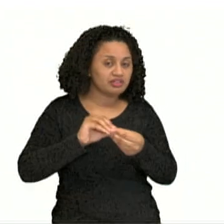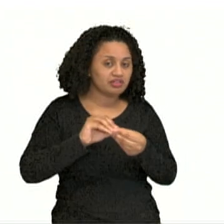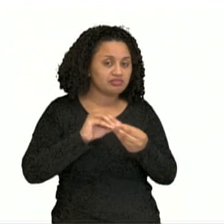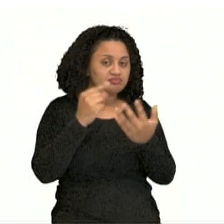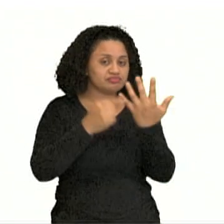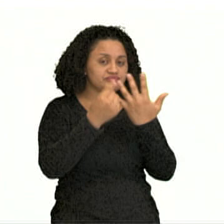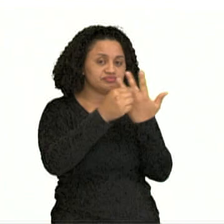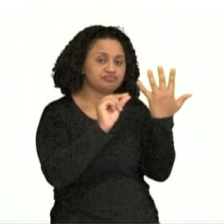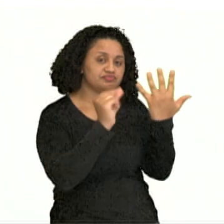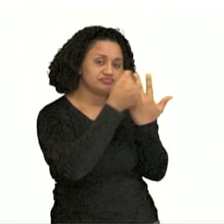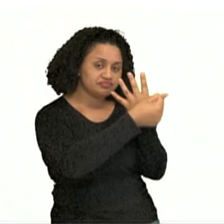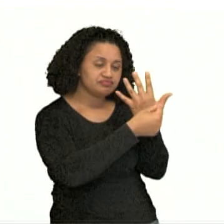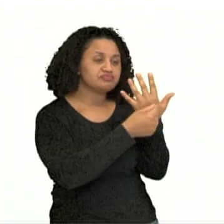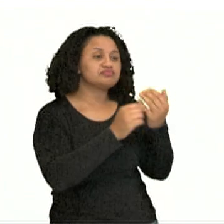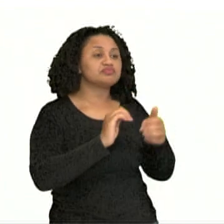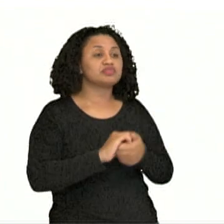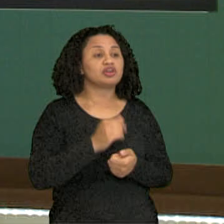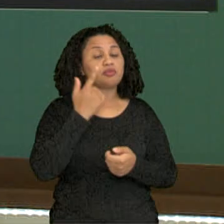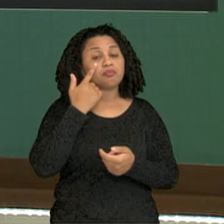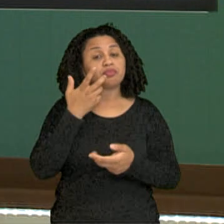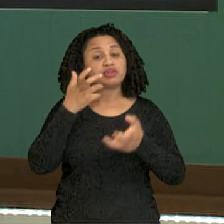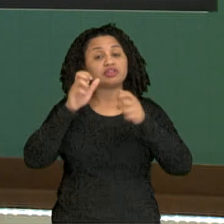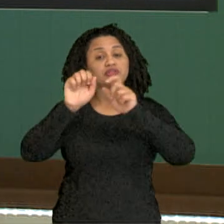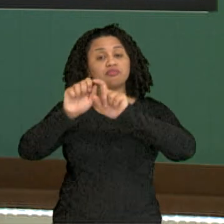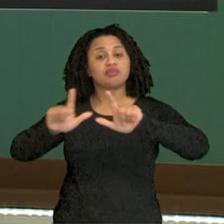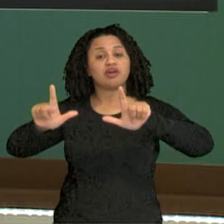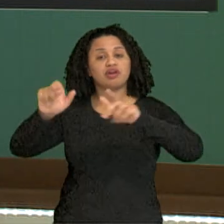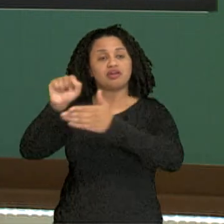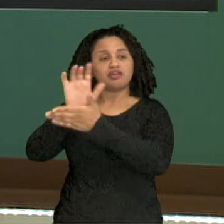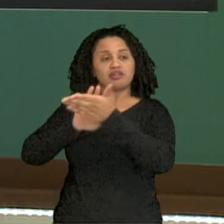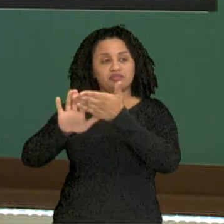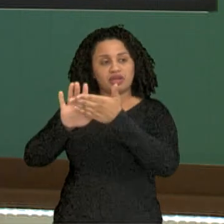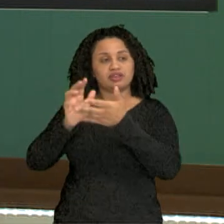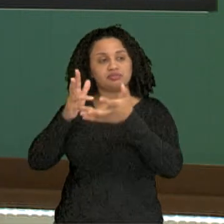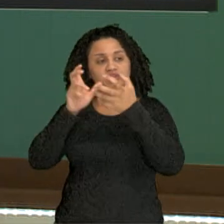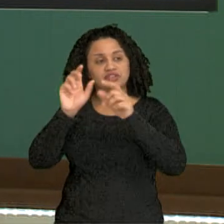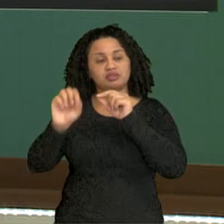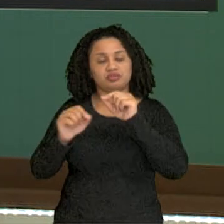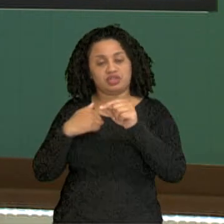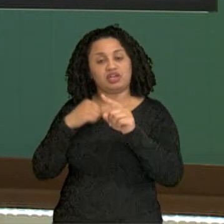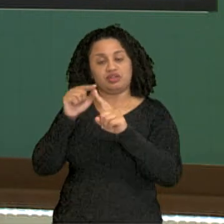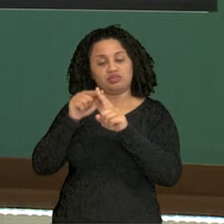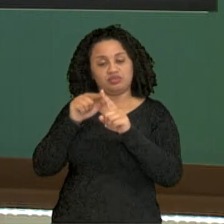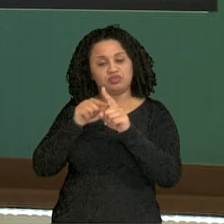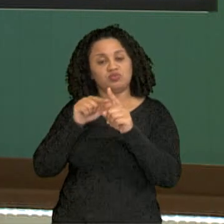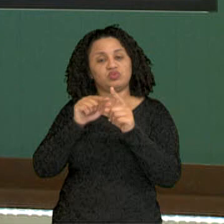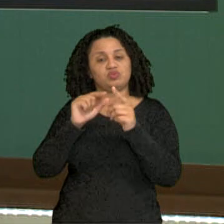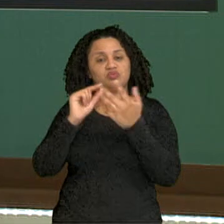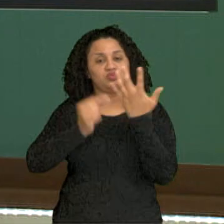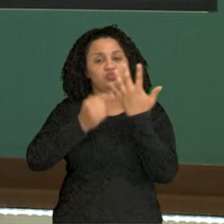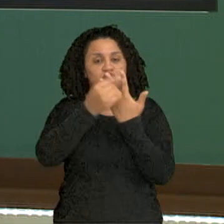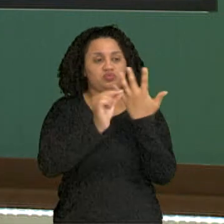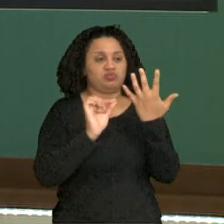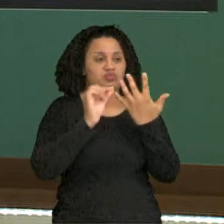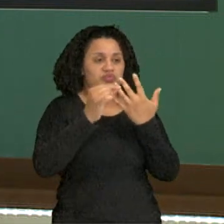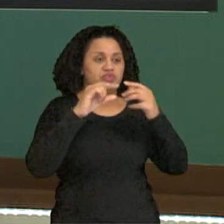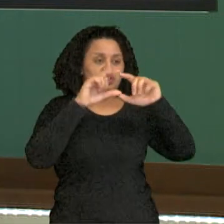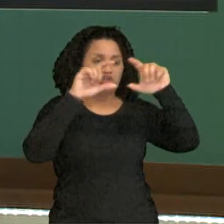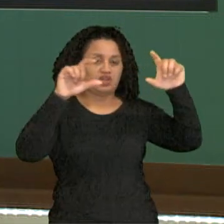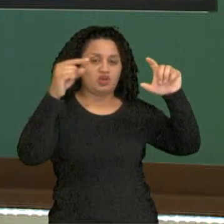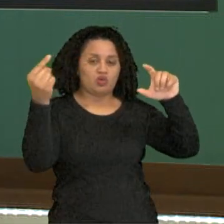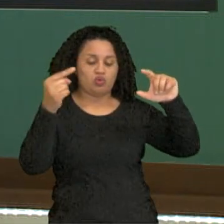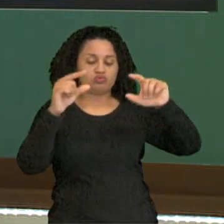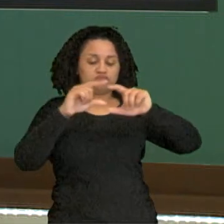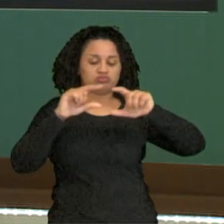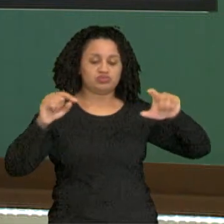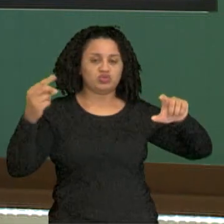briófitas? Analise a figura ao lado. Reparem ali na imagem, é uma briófita. Nós temos a fase 1 e a fase 2